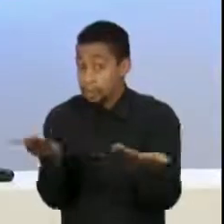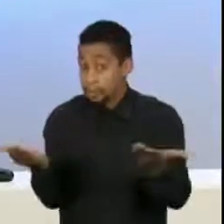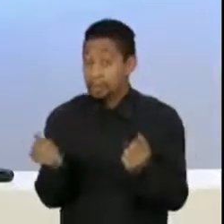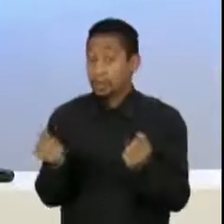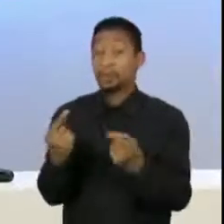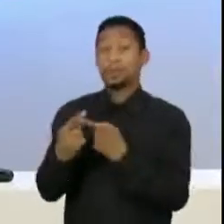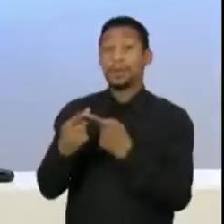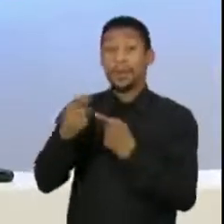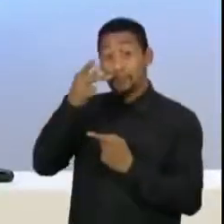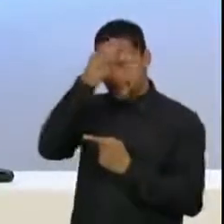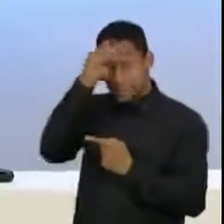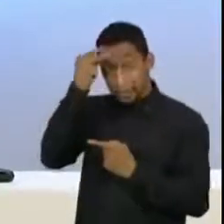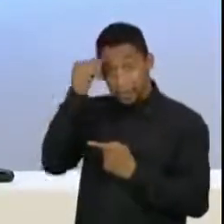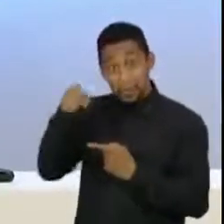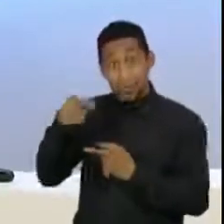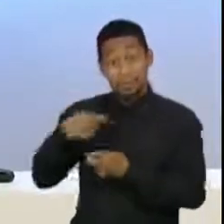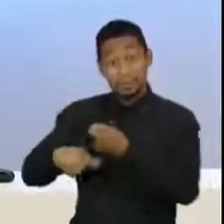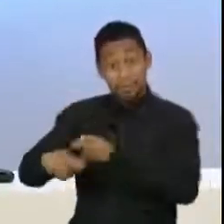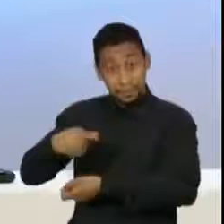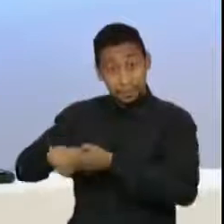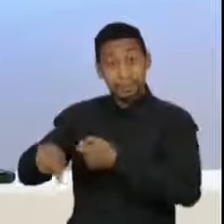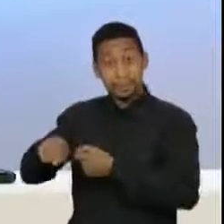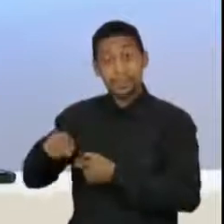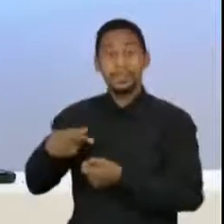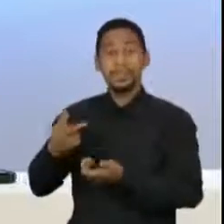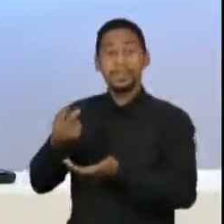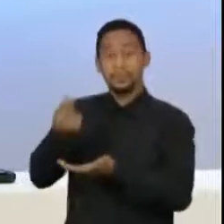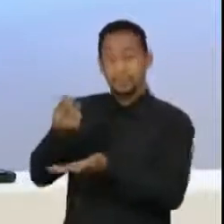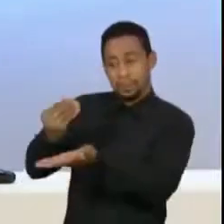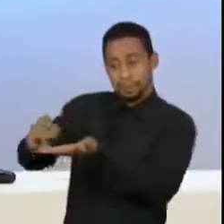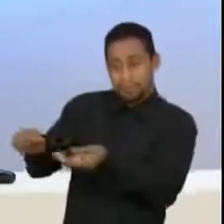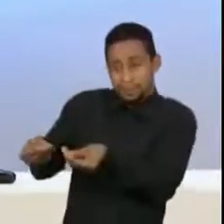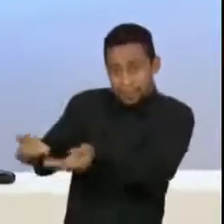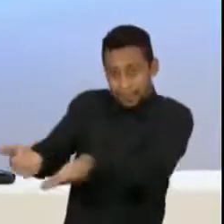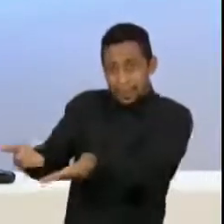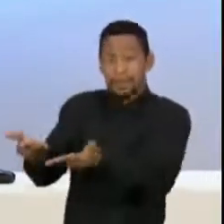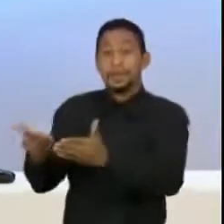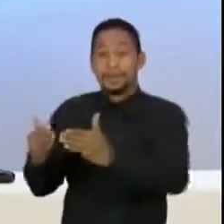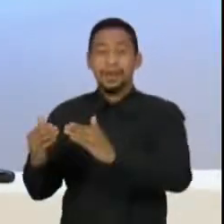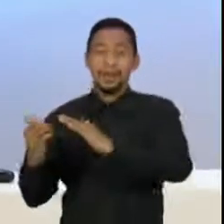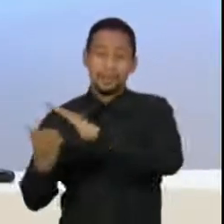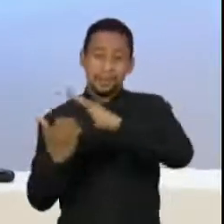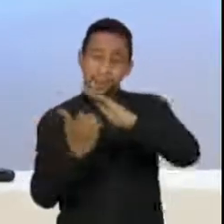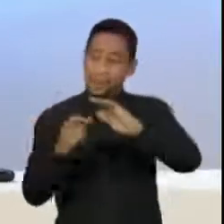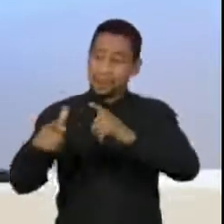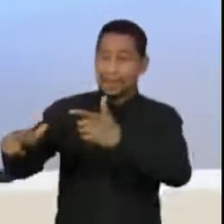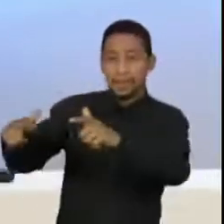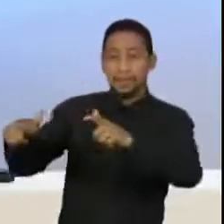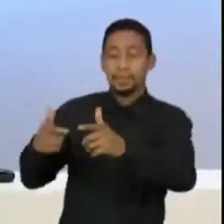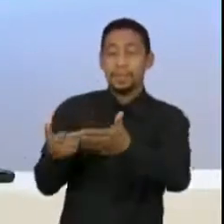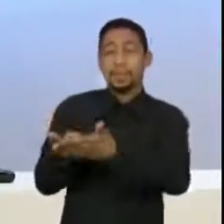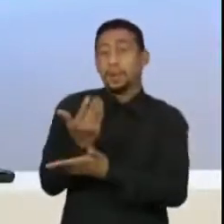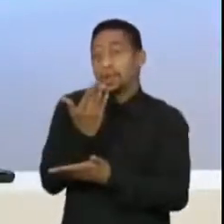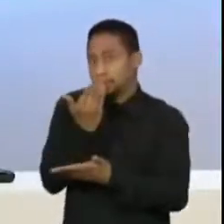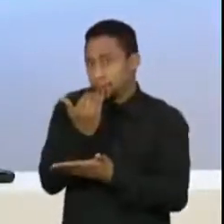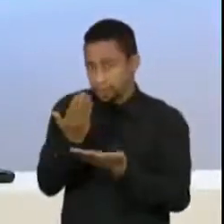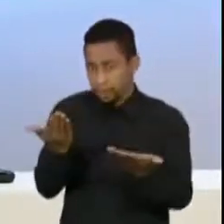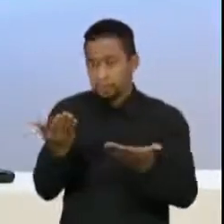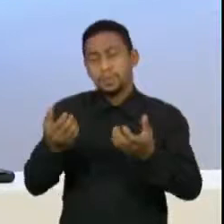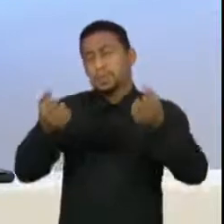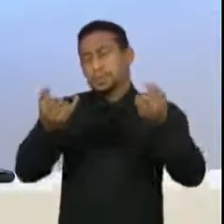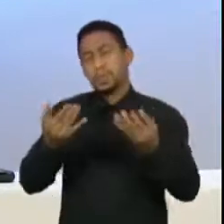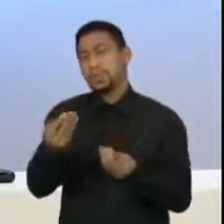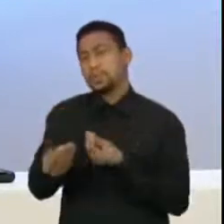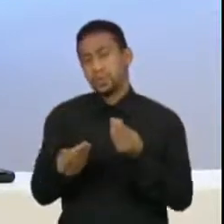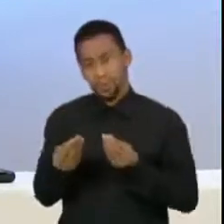porque a prefeitura fazia essa repasse aí da administração para empresas terceirizadas. Como é que o senhor vê esse modelo da gestão de